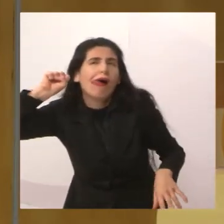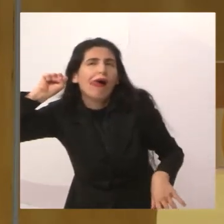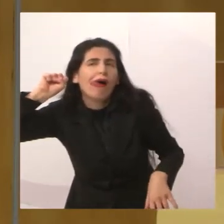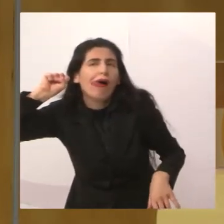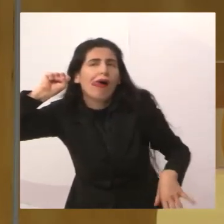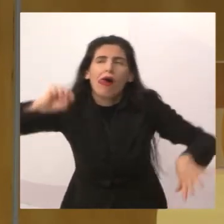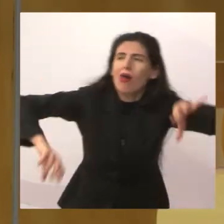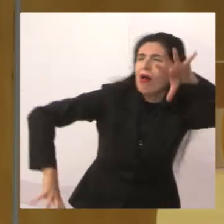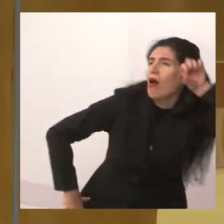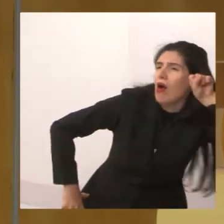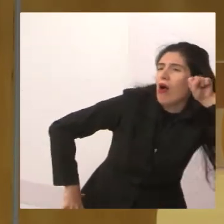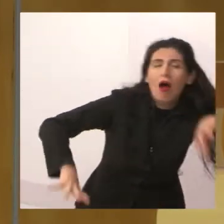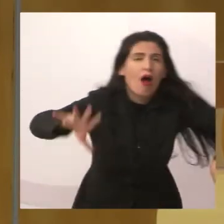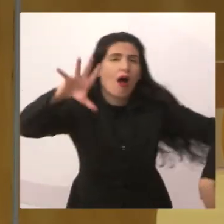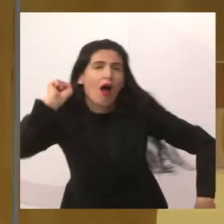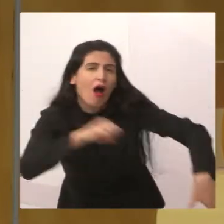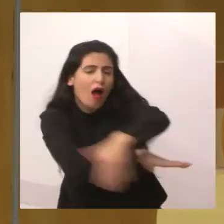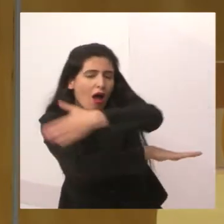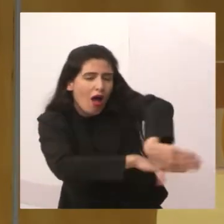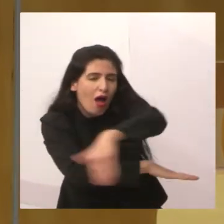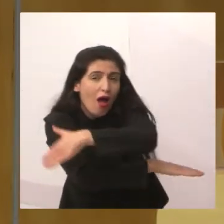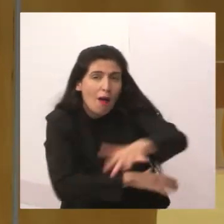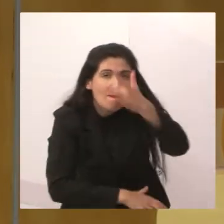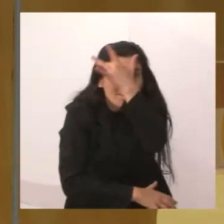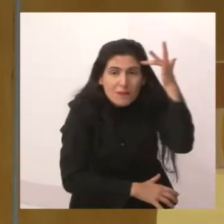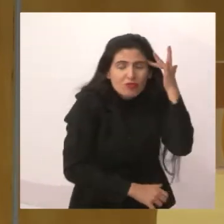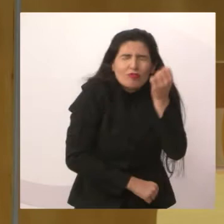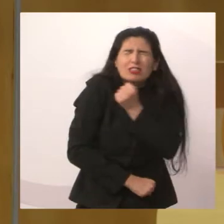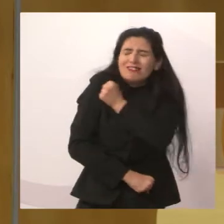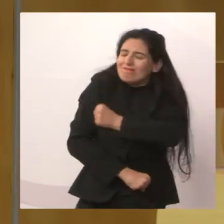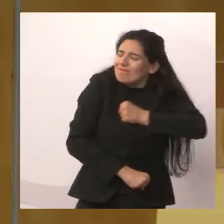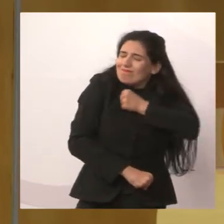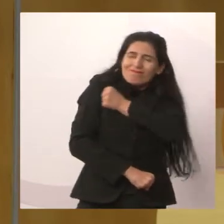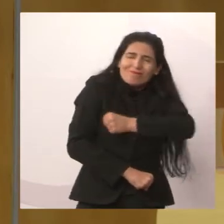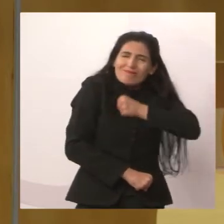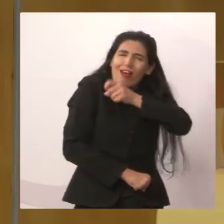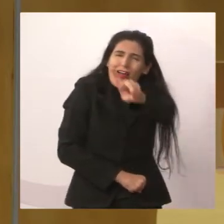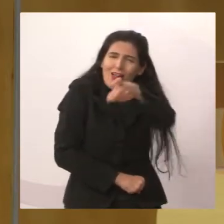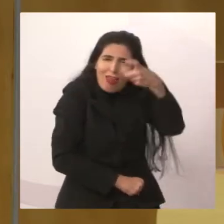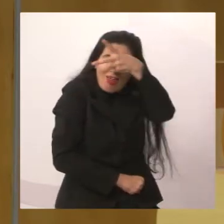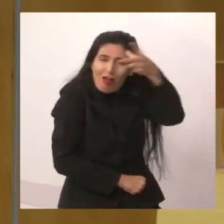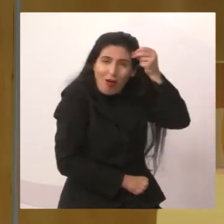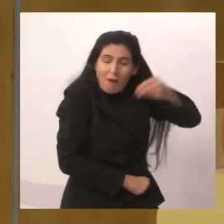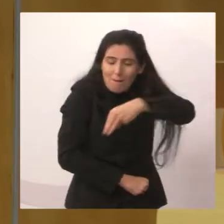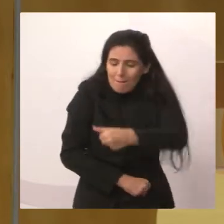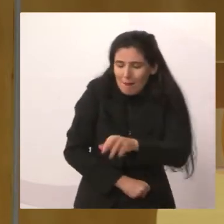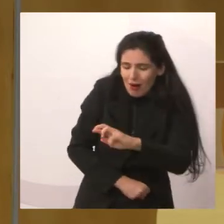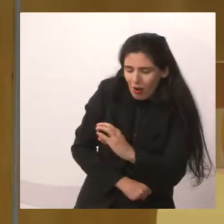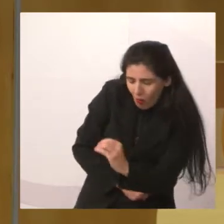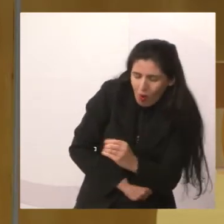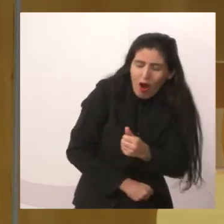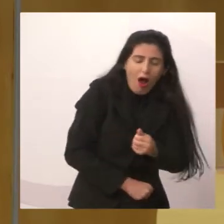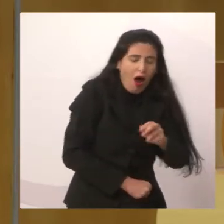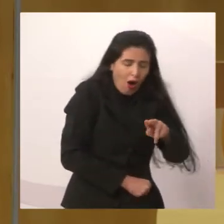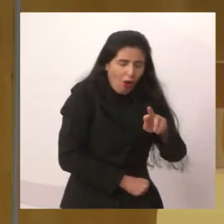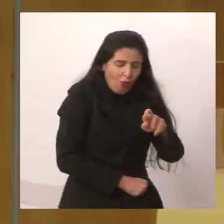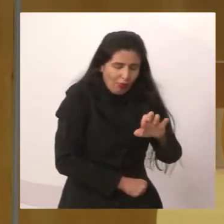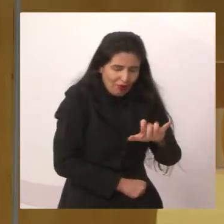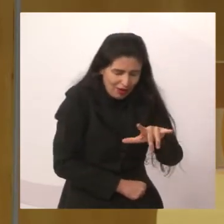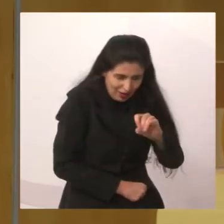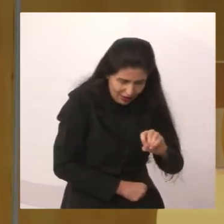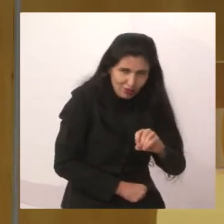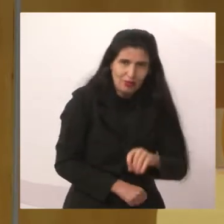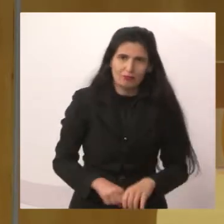as pessoas têm saudade do Marco Aurélio pela pessoa que era. Um prefeito não pode